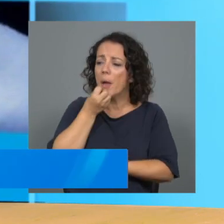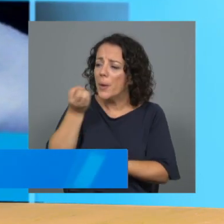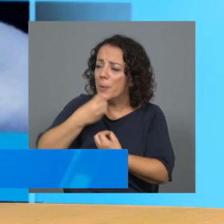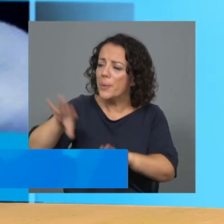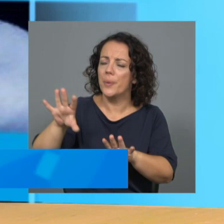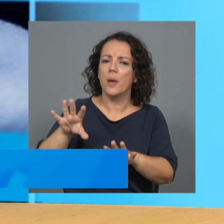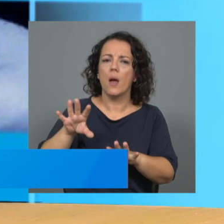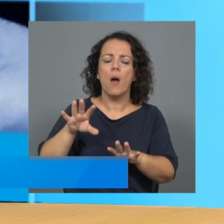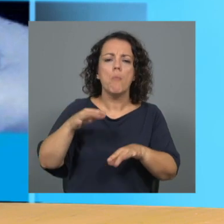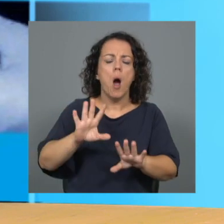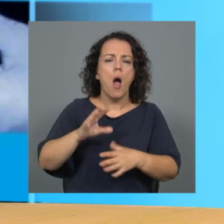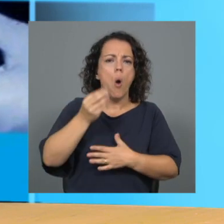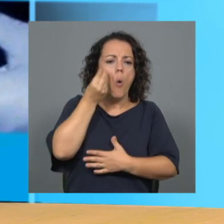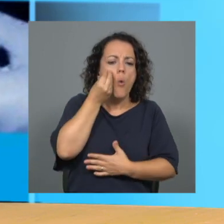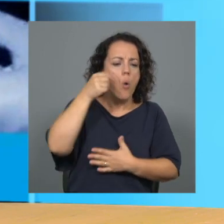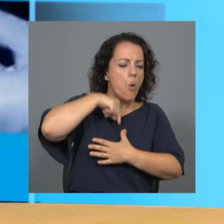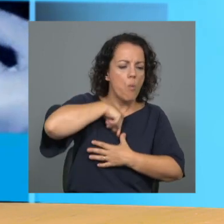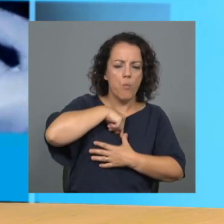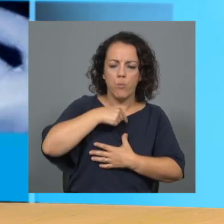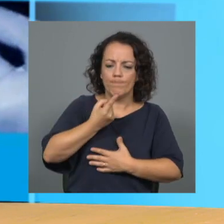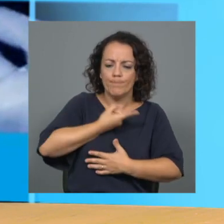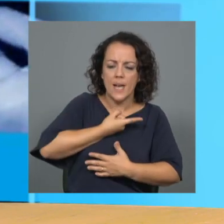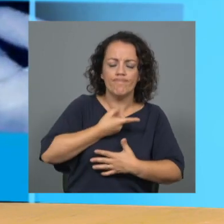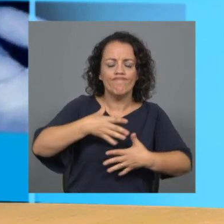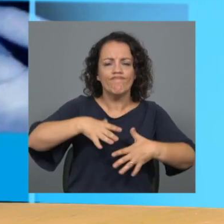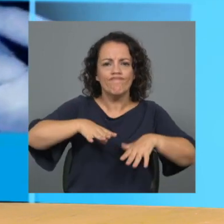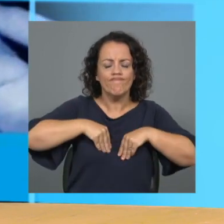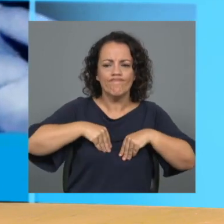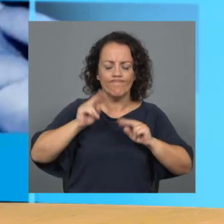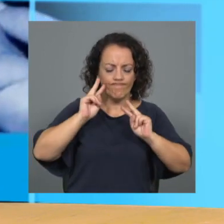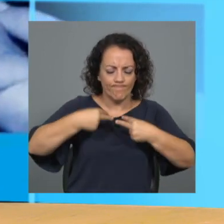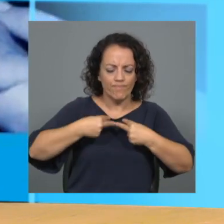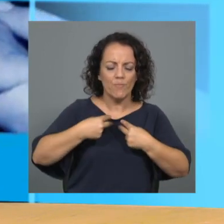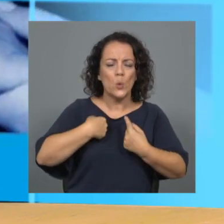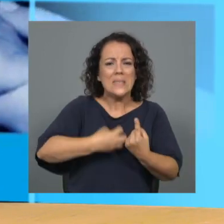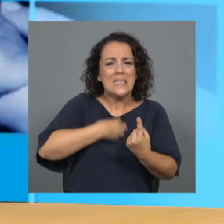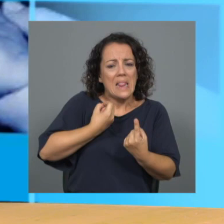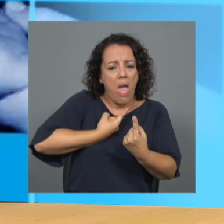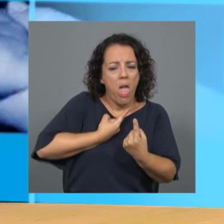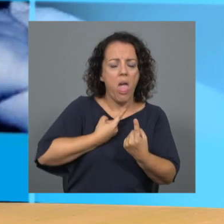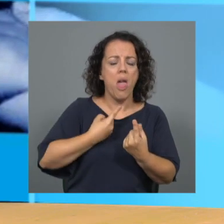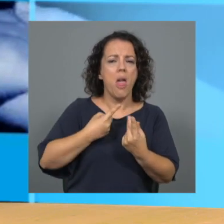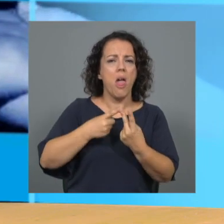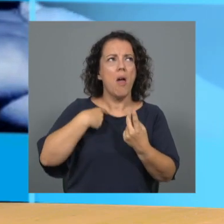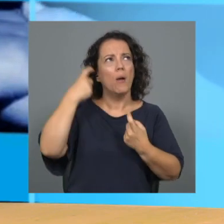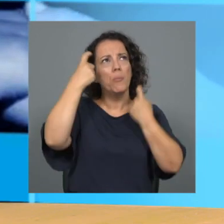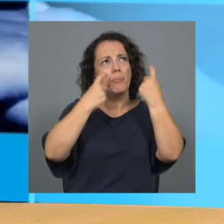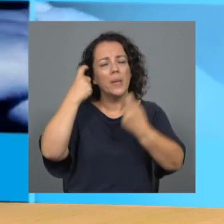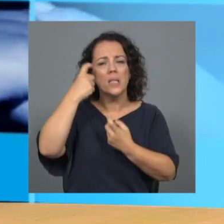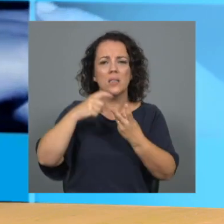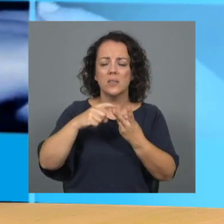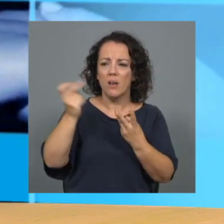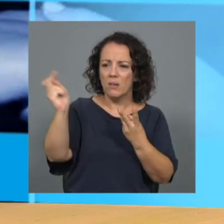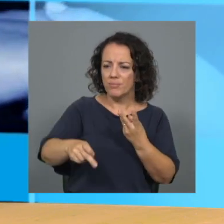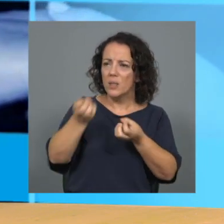a perda é algo que nós temos que reconhecer o que pensamos, não é? O que sentimos e também aquilo que fazemos perante uma perda. E